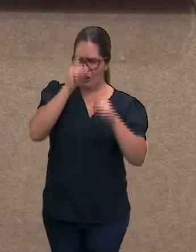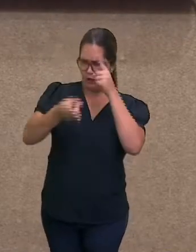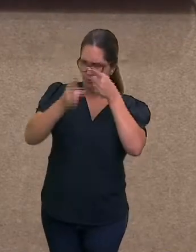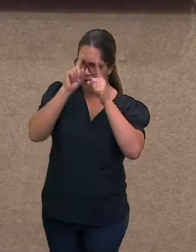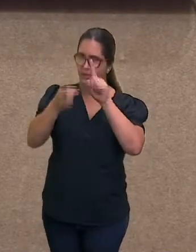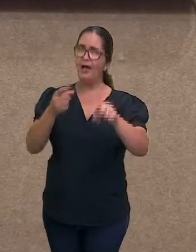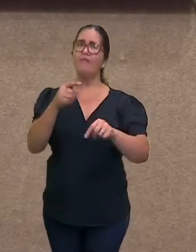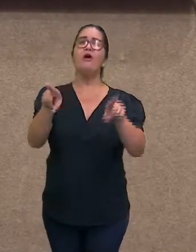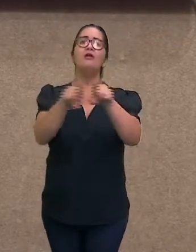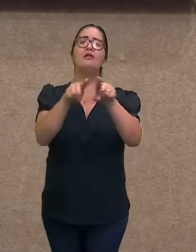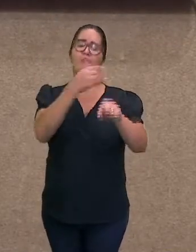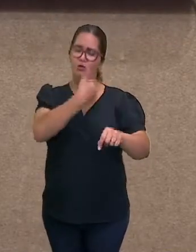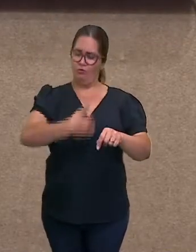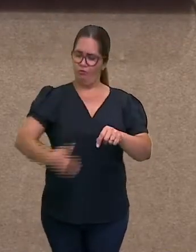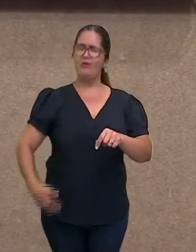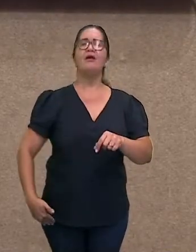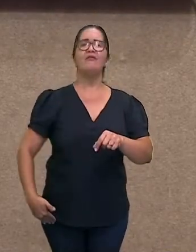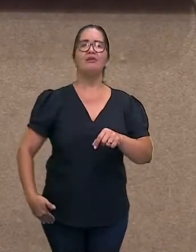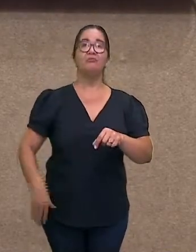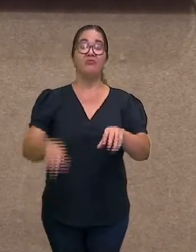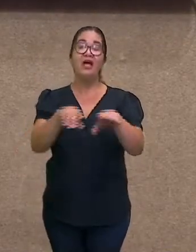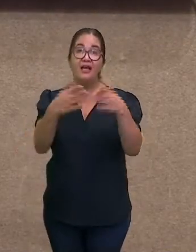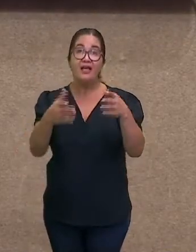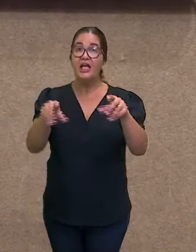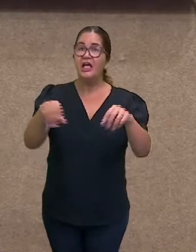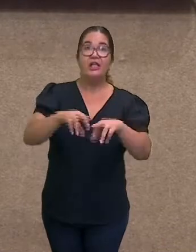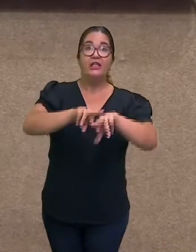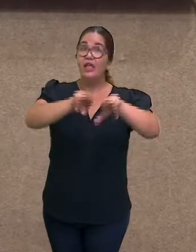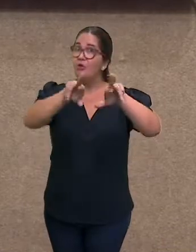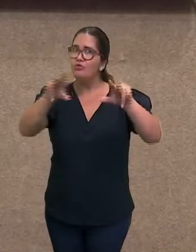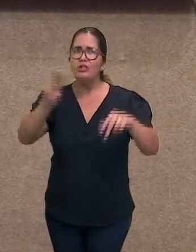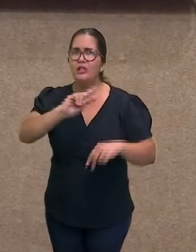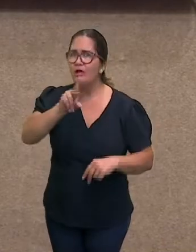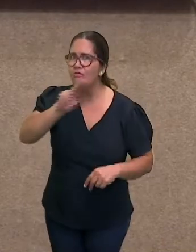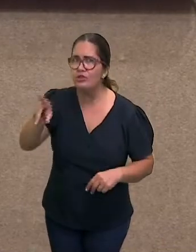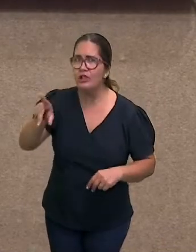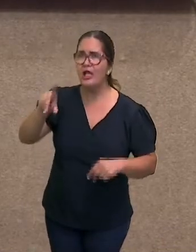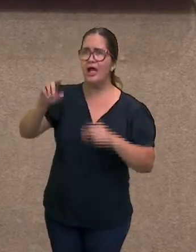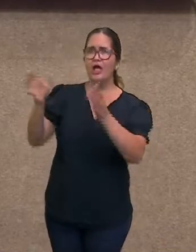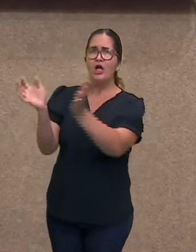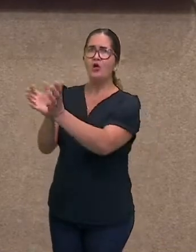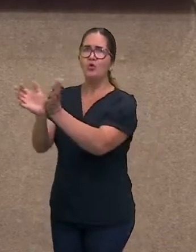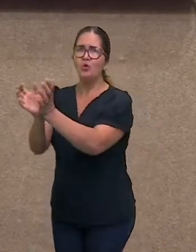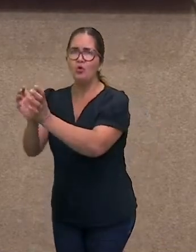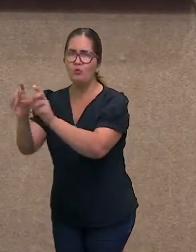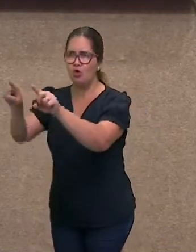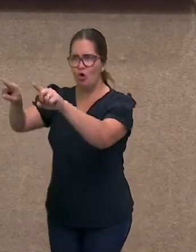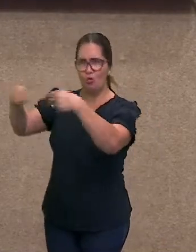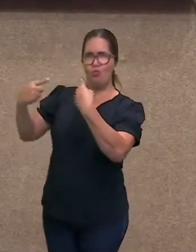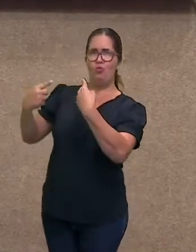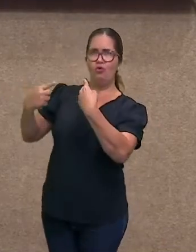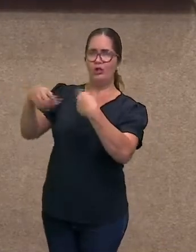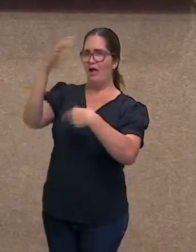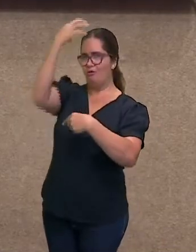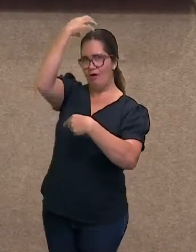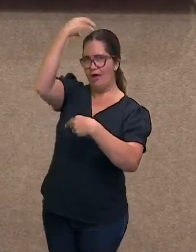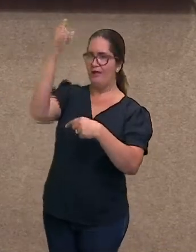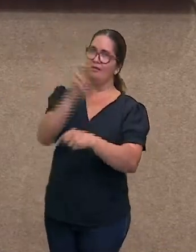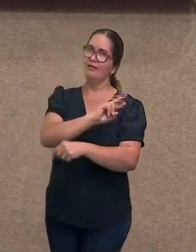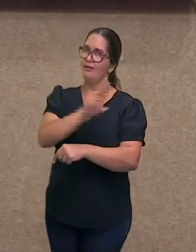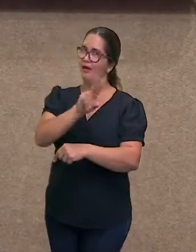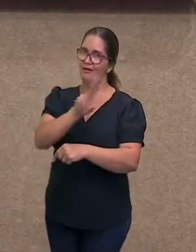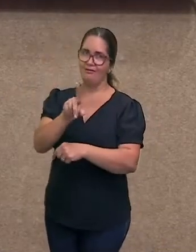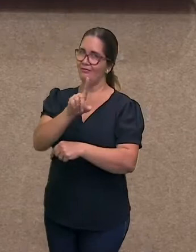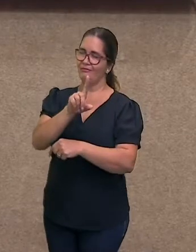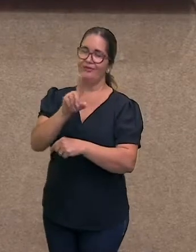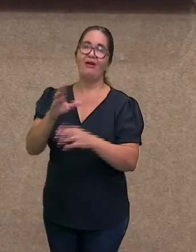que limite o poder real e tampouco existe um parlamento regular que iguale o poder do